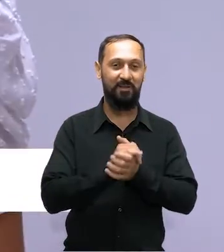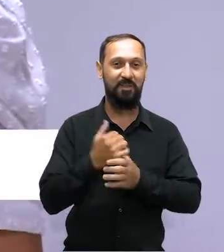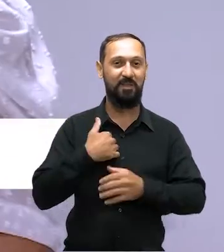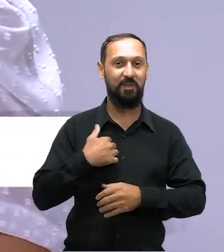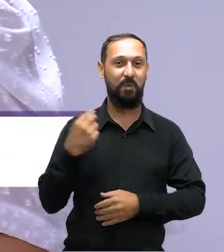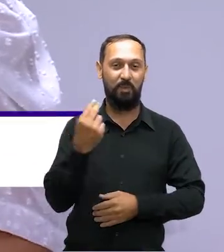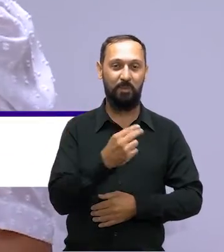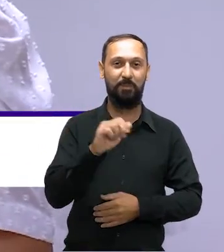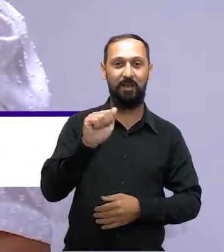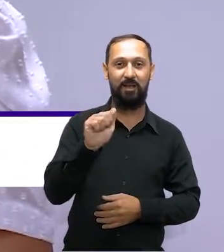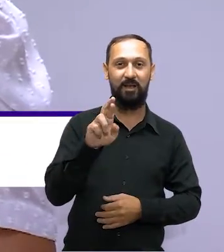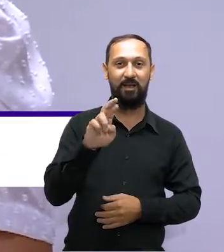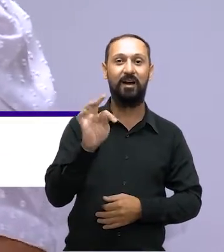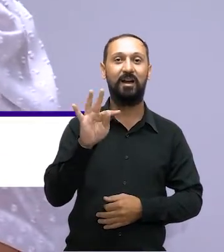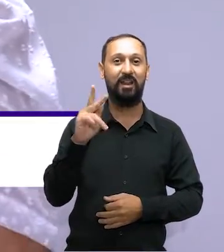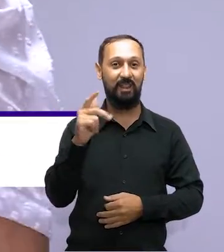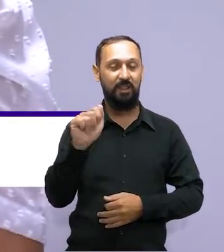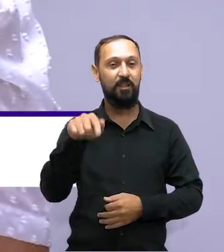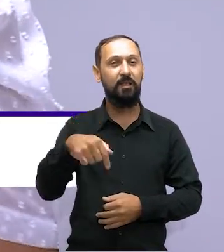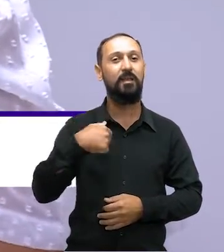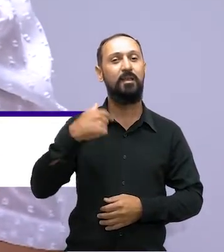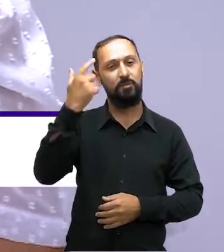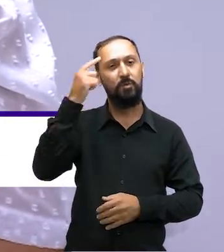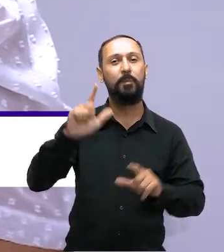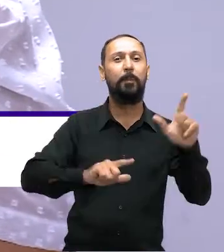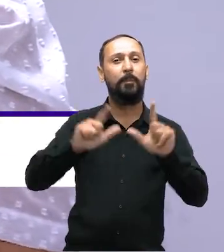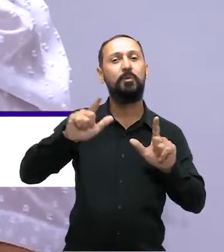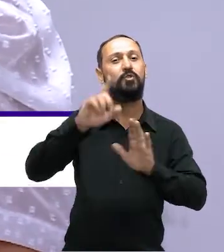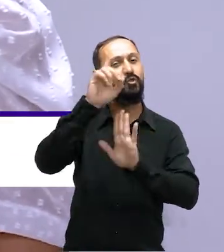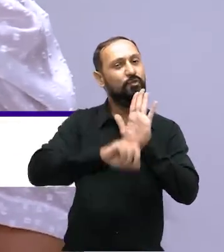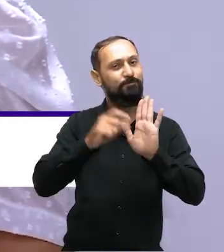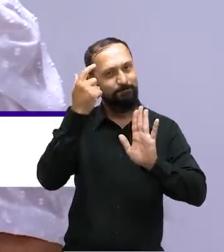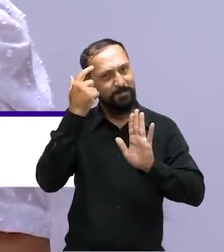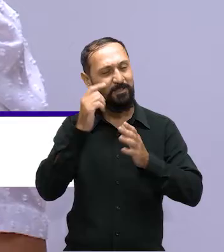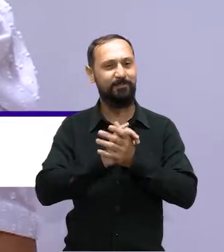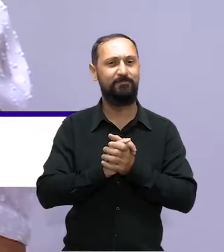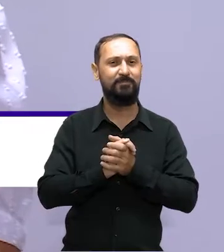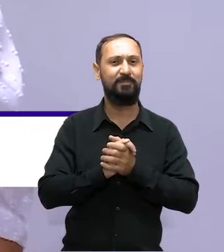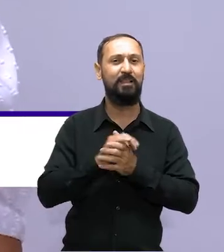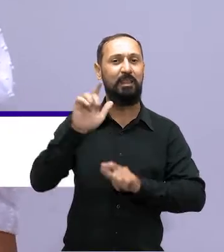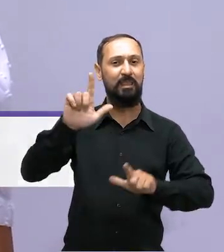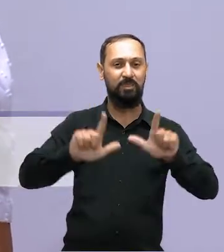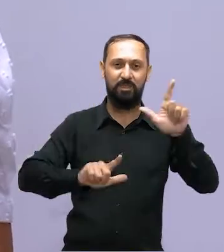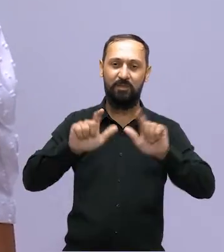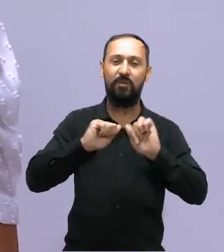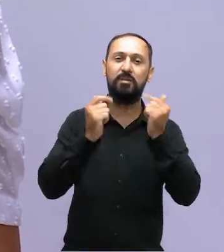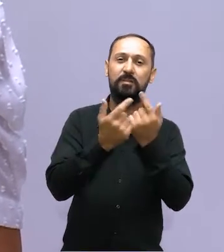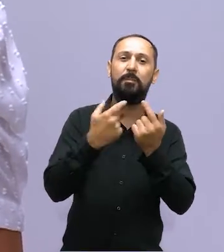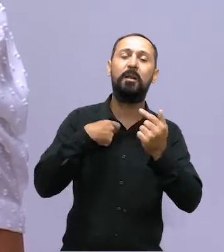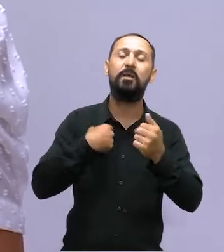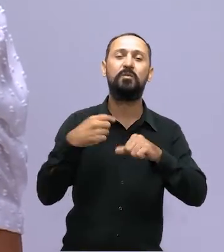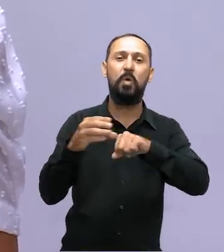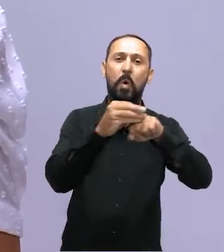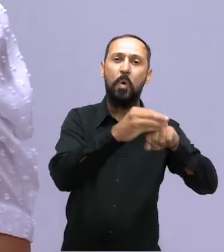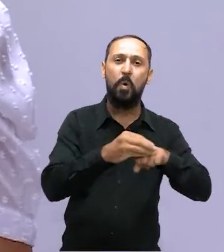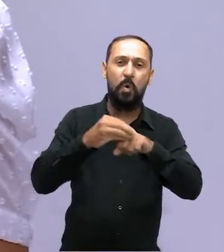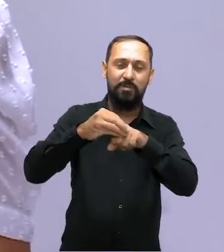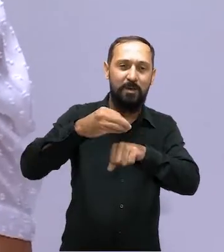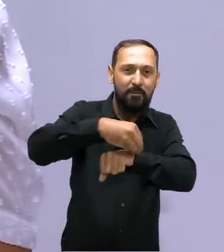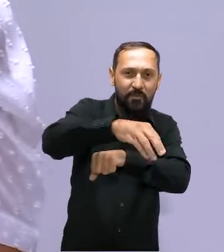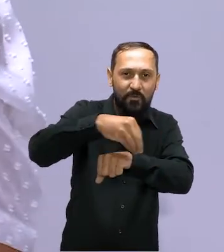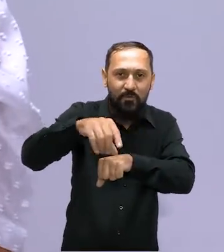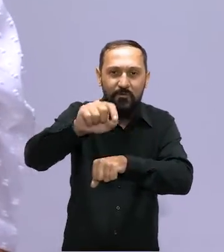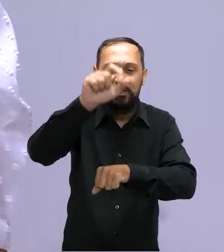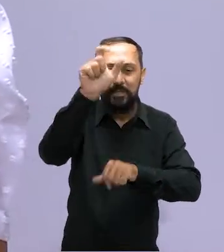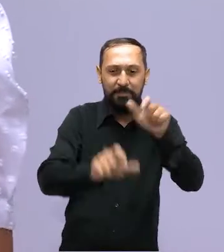Olá, eu sou Areta Muritiba e esse é o Pensando o Direito. Aqui, a TV Assembleia compartilha conhecimento com